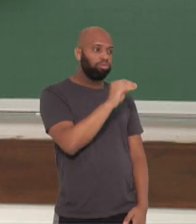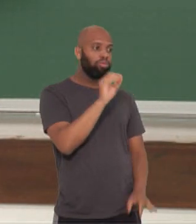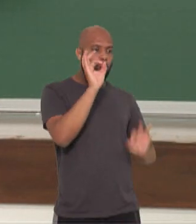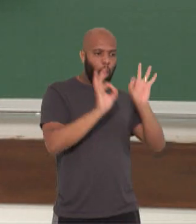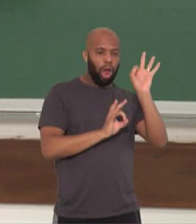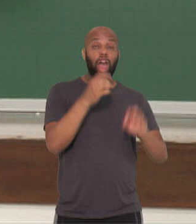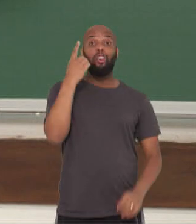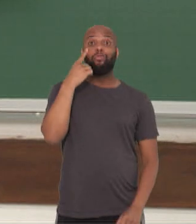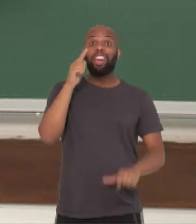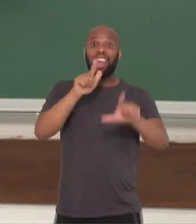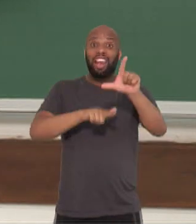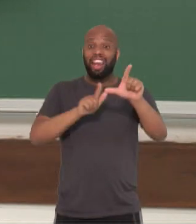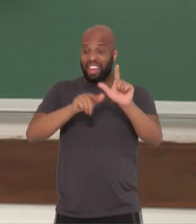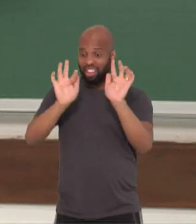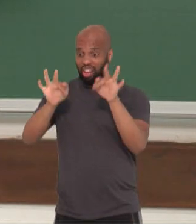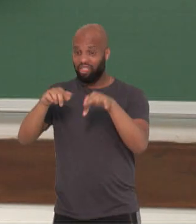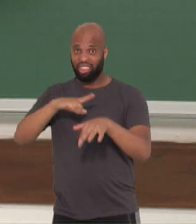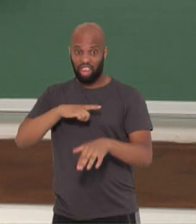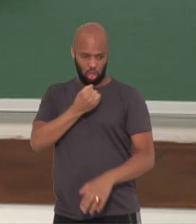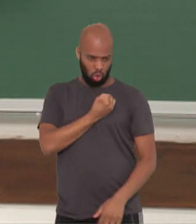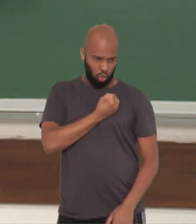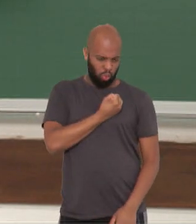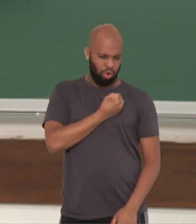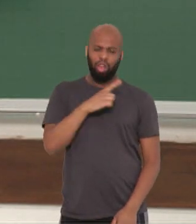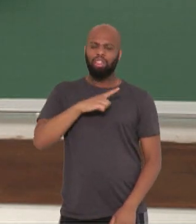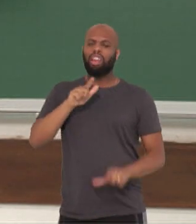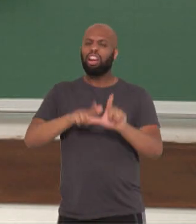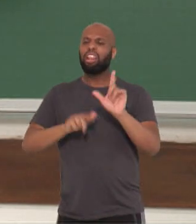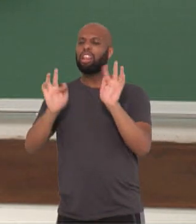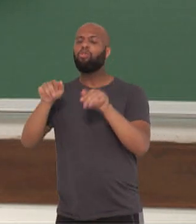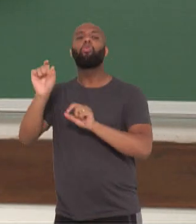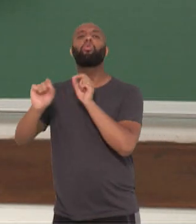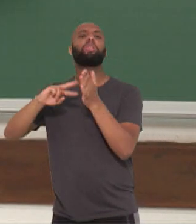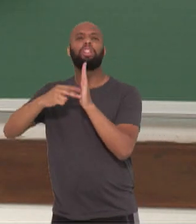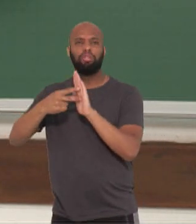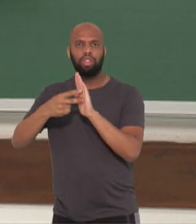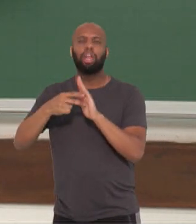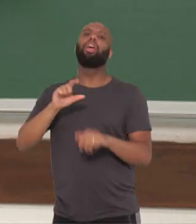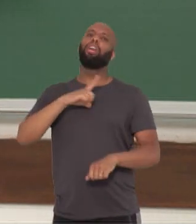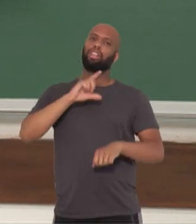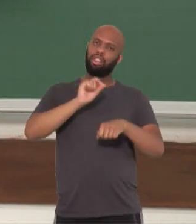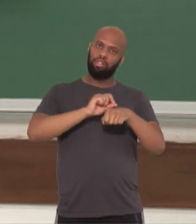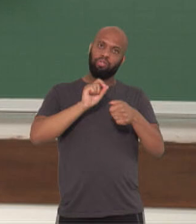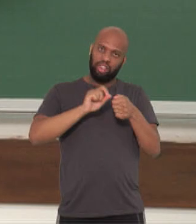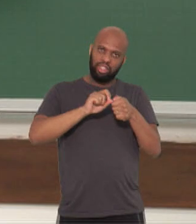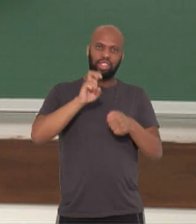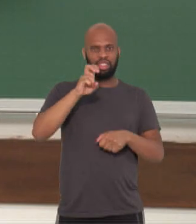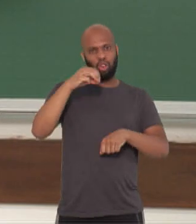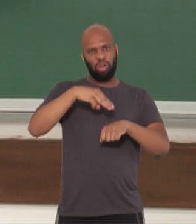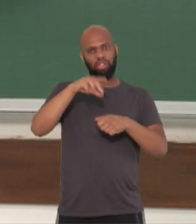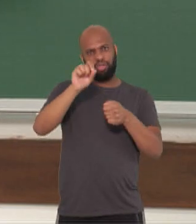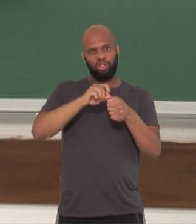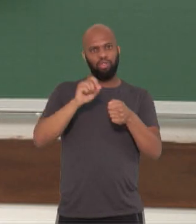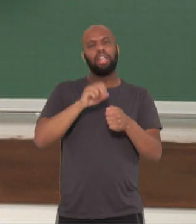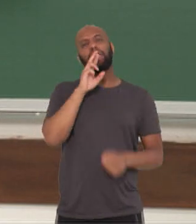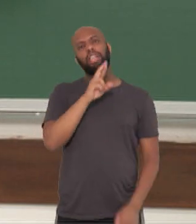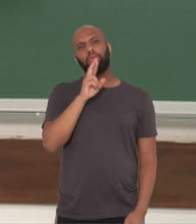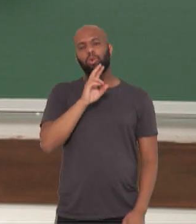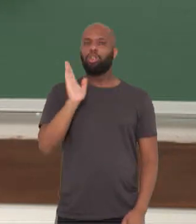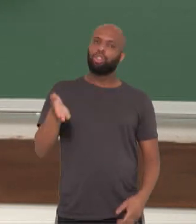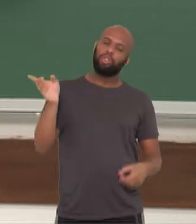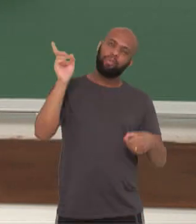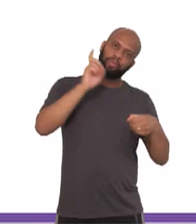com as grandezas físicas corretas e aí então tenta fazer aí 5 minutinhos aí para você fazer o exercício. Até